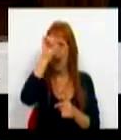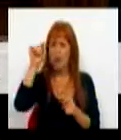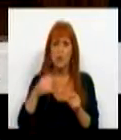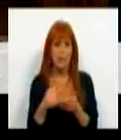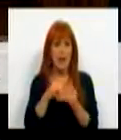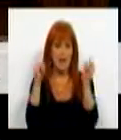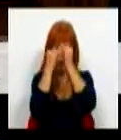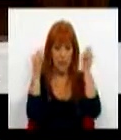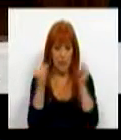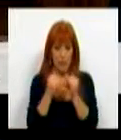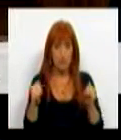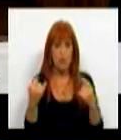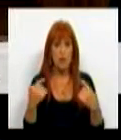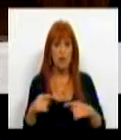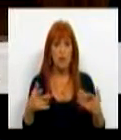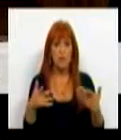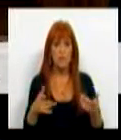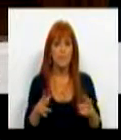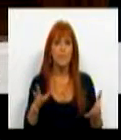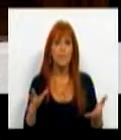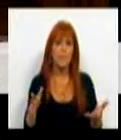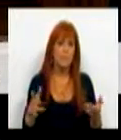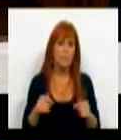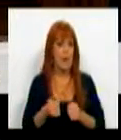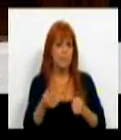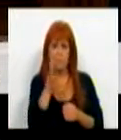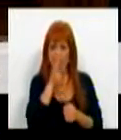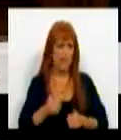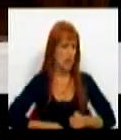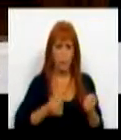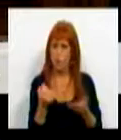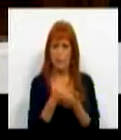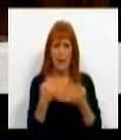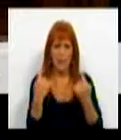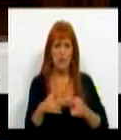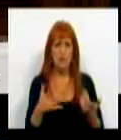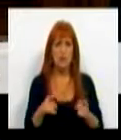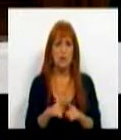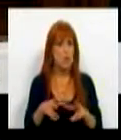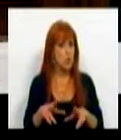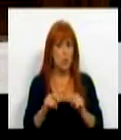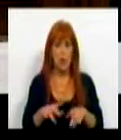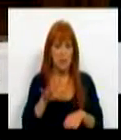em mercados internacionais com boas práticas de mercado, nunca houve